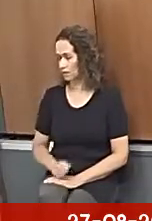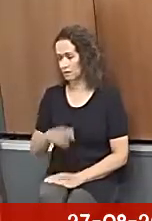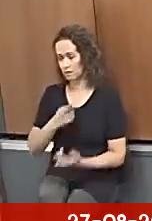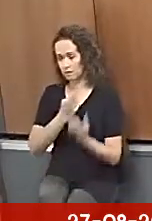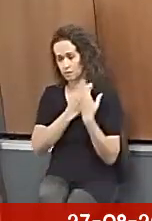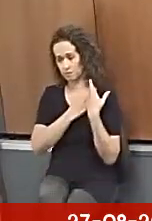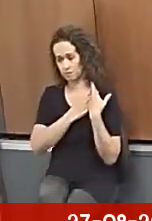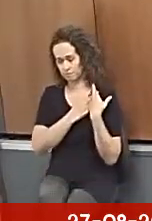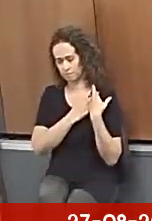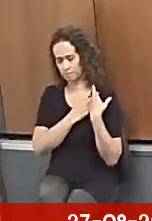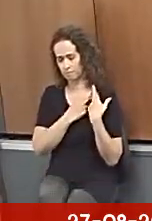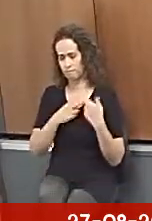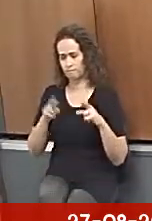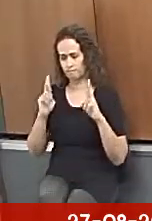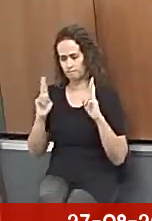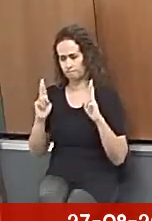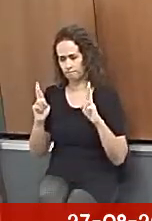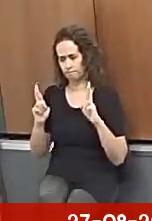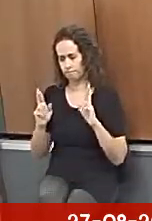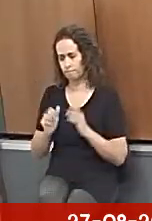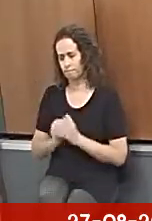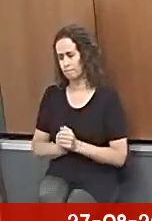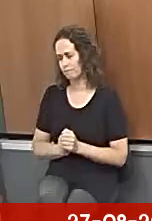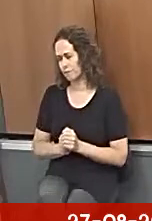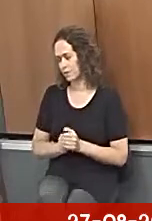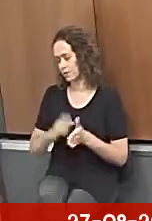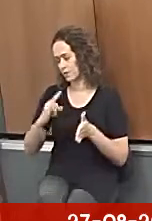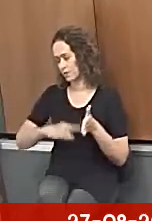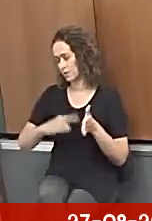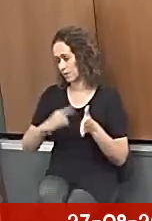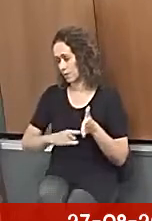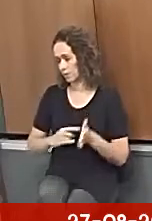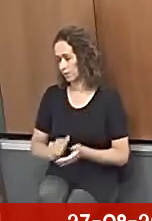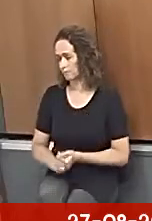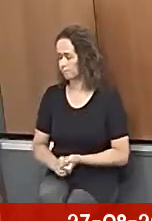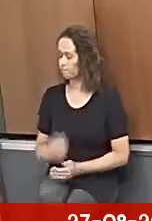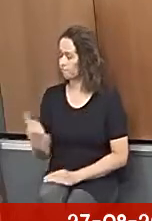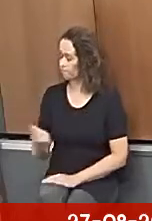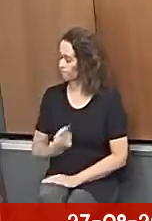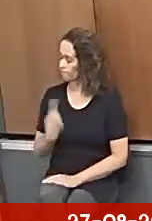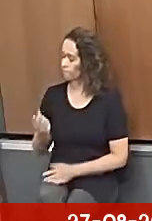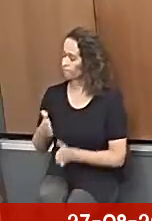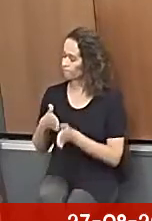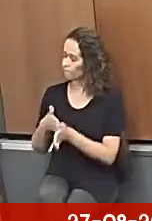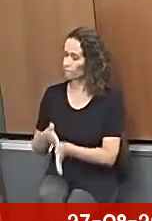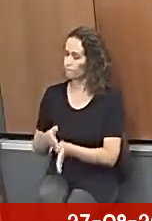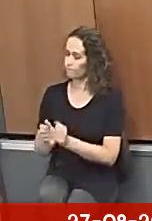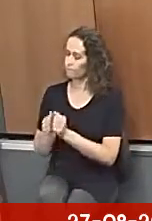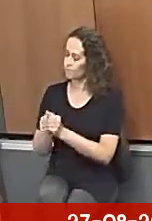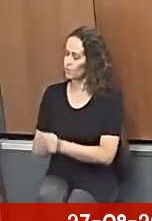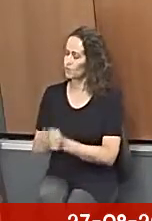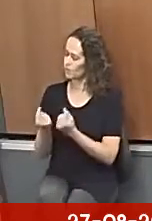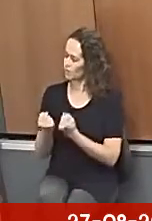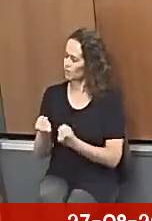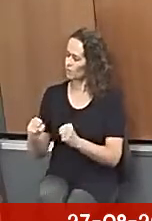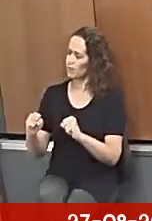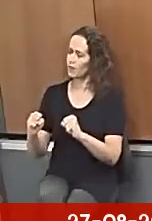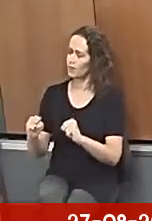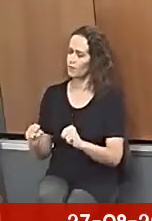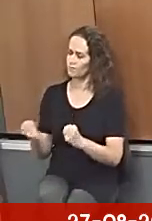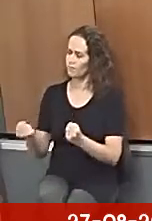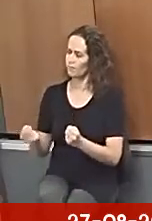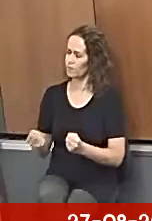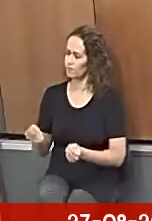vez o professor clay quer dizer é que a gente vem acompanhando a gente que defende o esporte acompanha o dia a dia